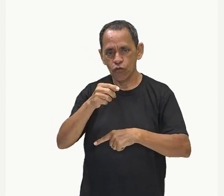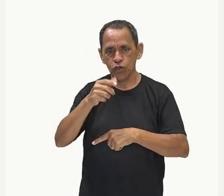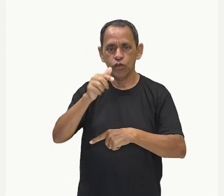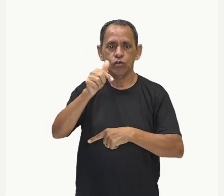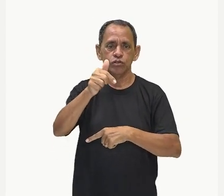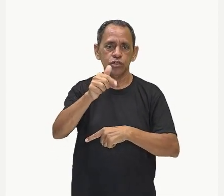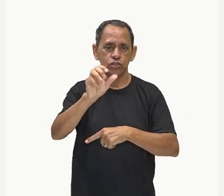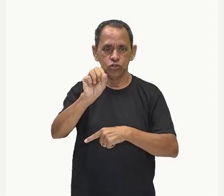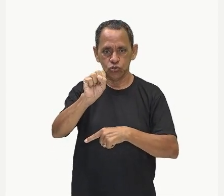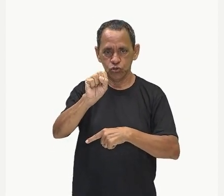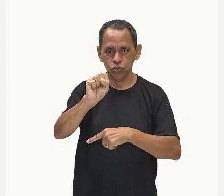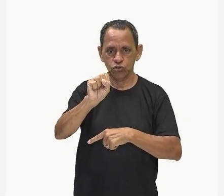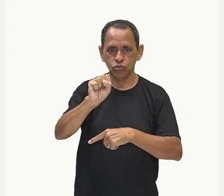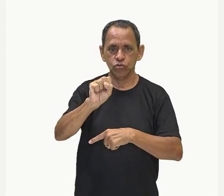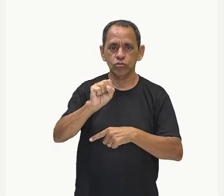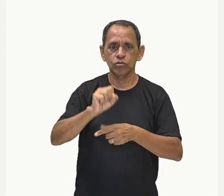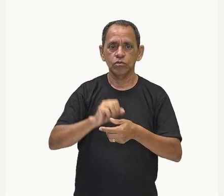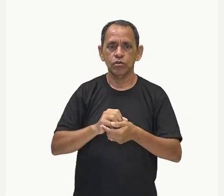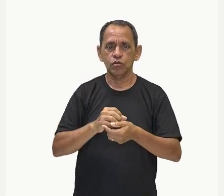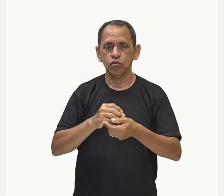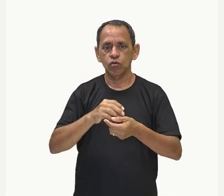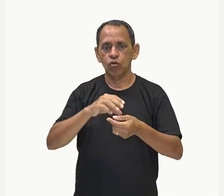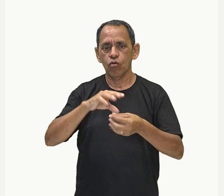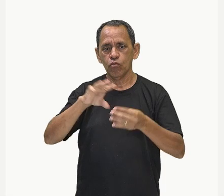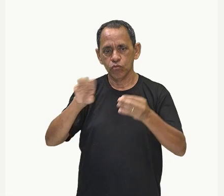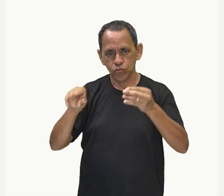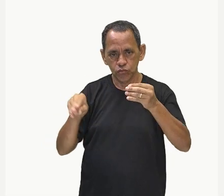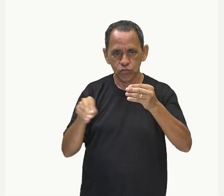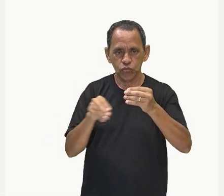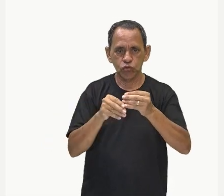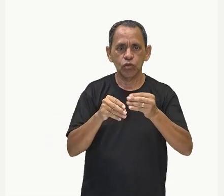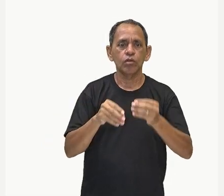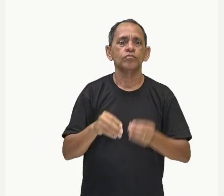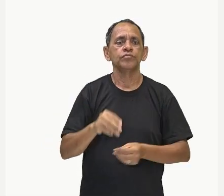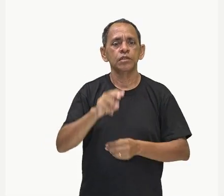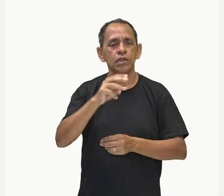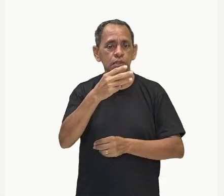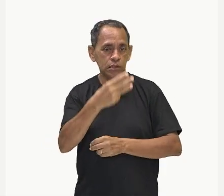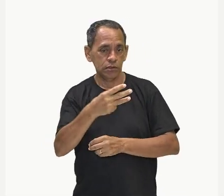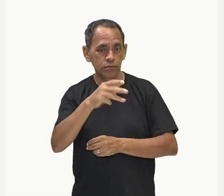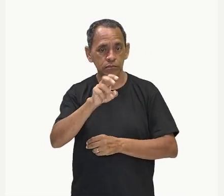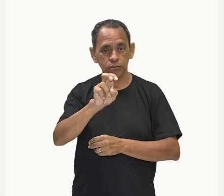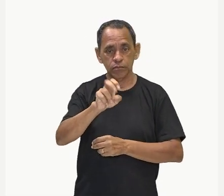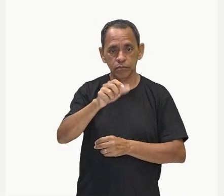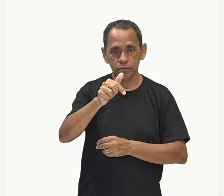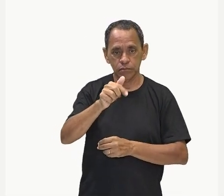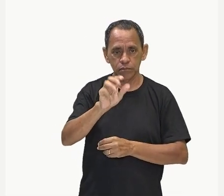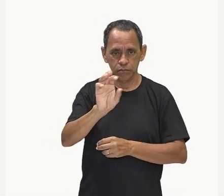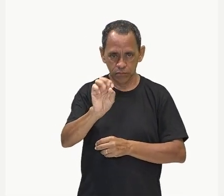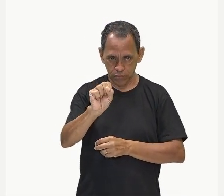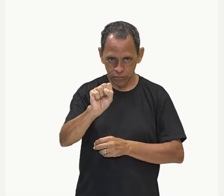35,78. Vamos colocar o número como se não tivesse vírgula. Então,